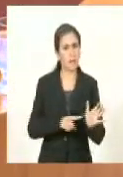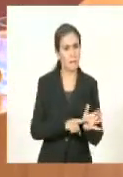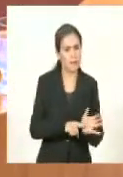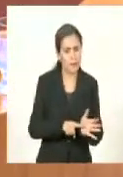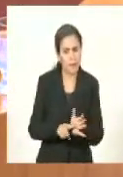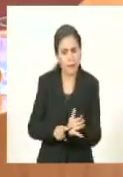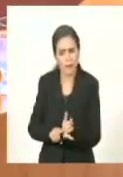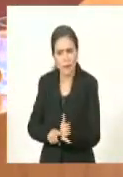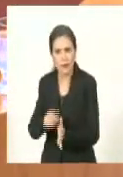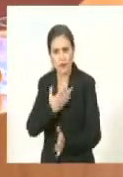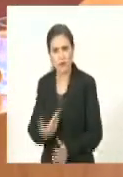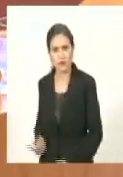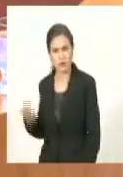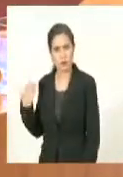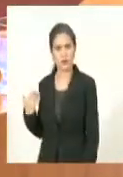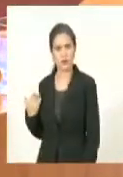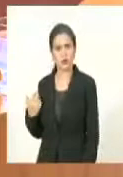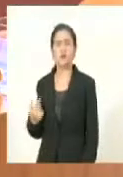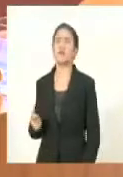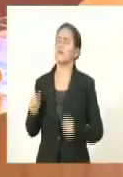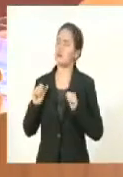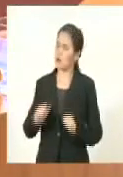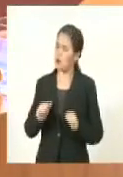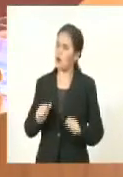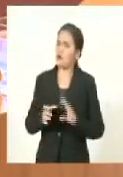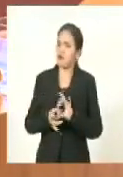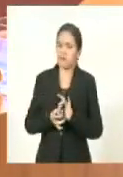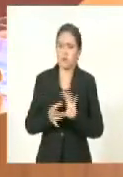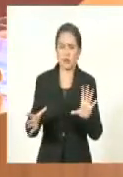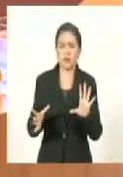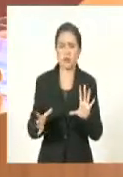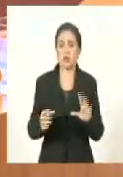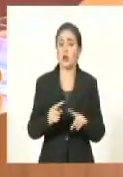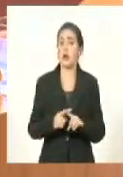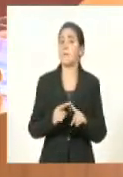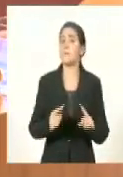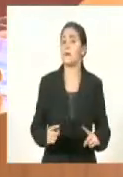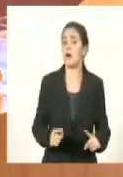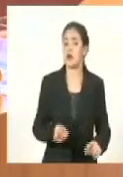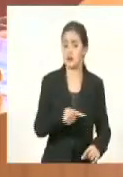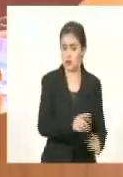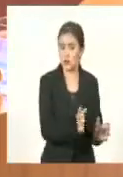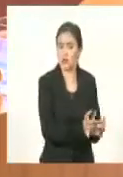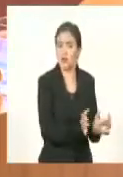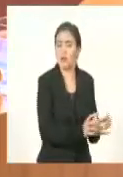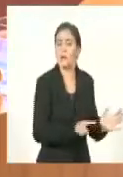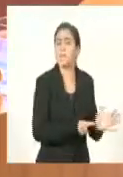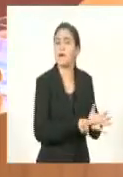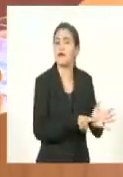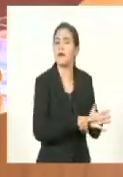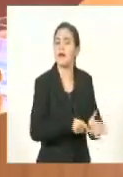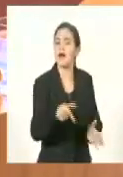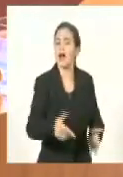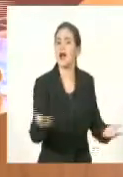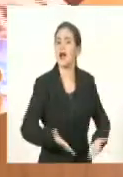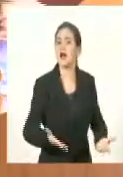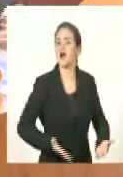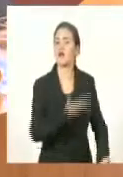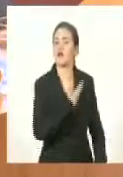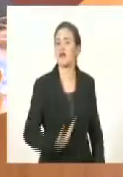governo passado? Tem que investigar mesmo. Mas será que essa superintendência vai investigar o que está acontecendo neste